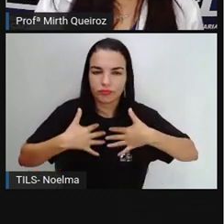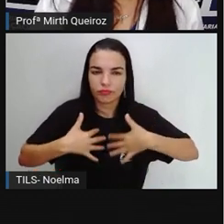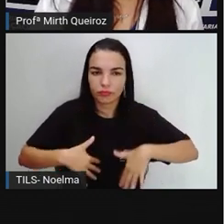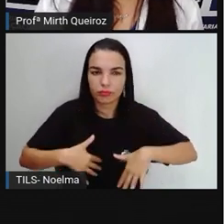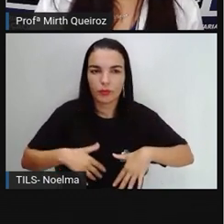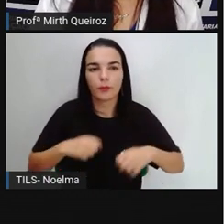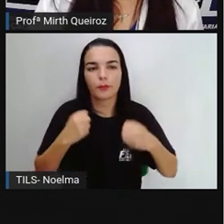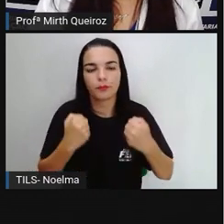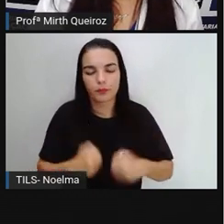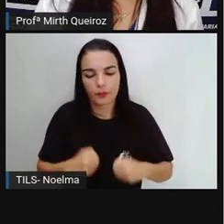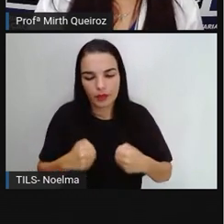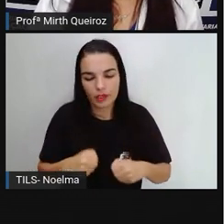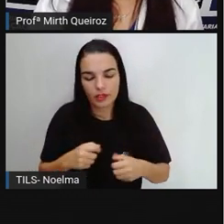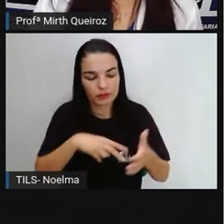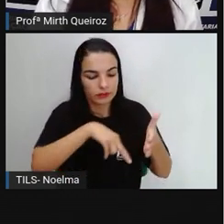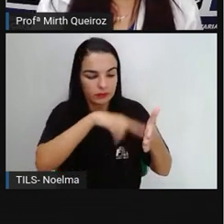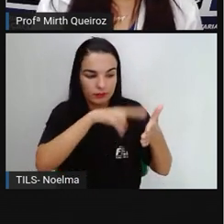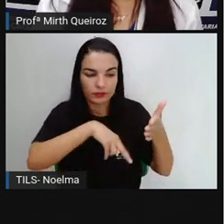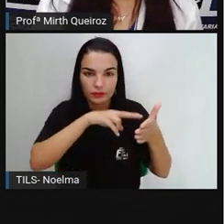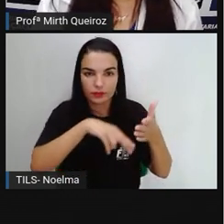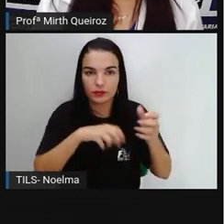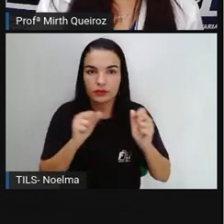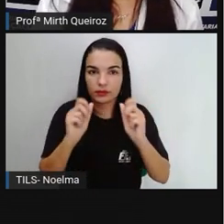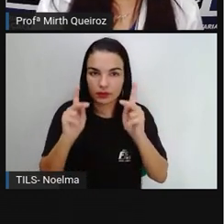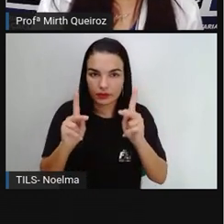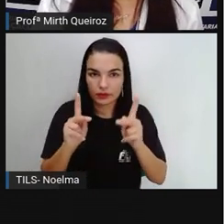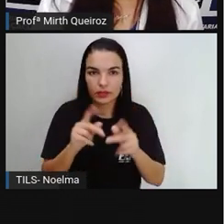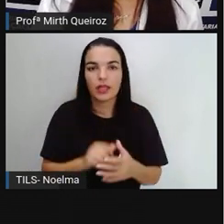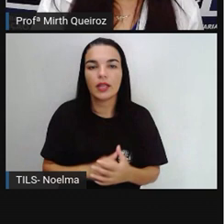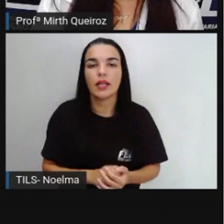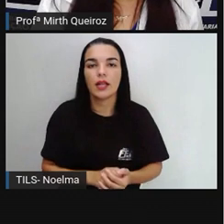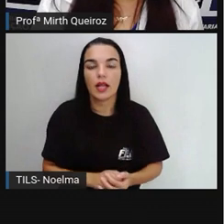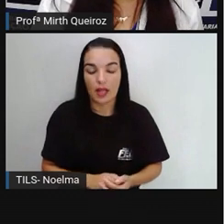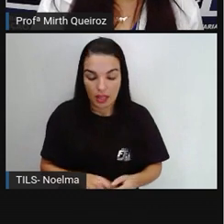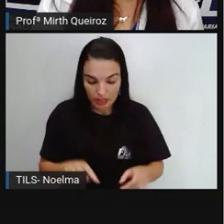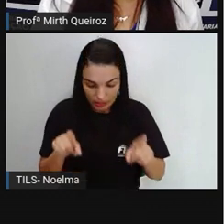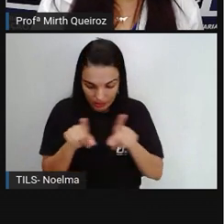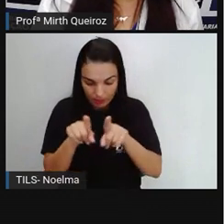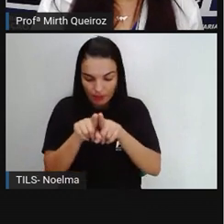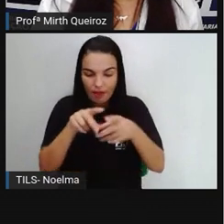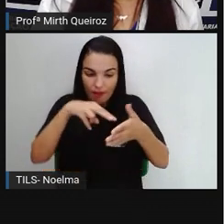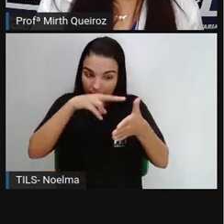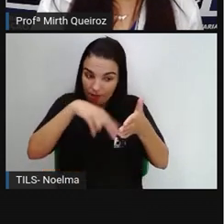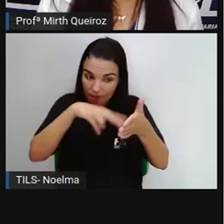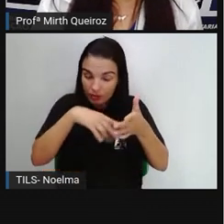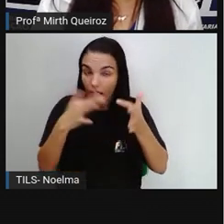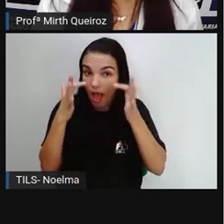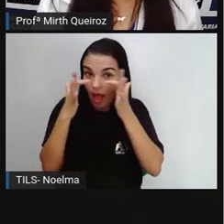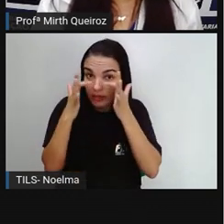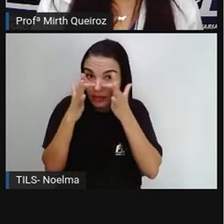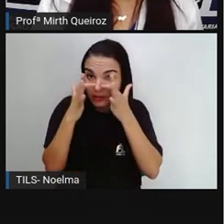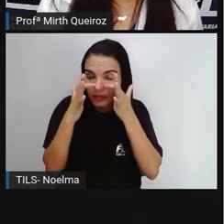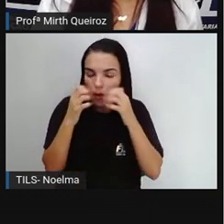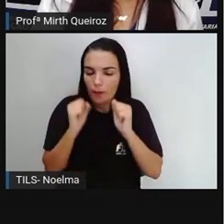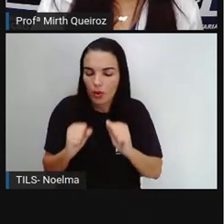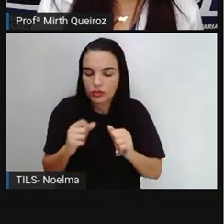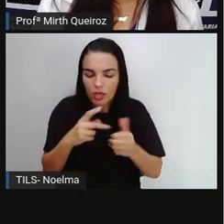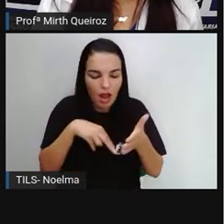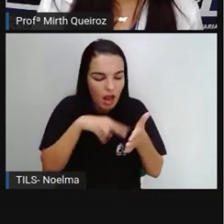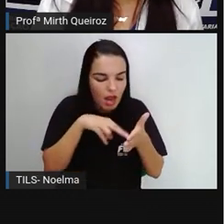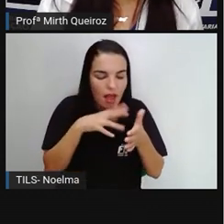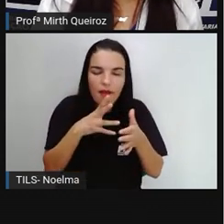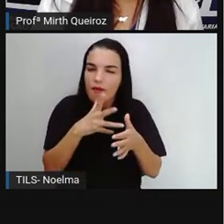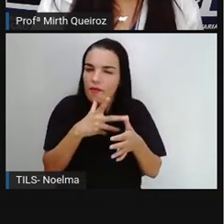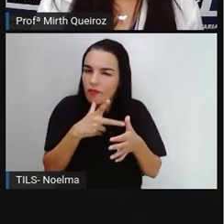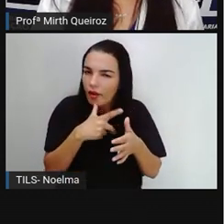vocês possam fazer essa leitura. Faça a leitura com muita atenção, lendo devagar, para entender todos